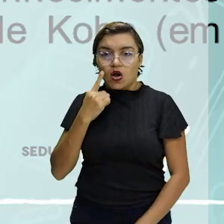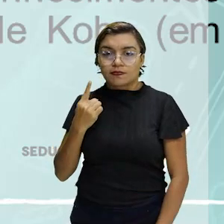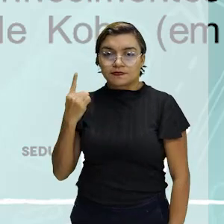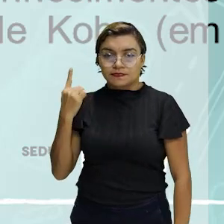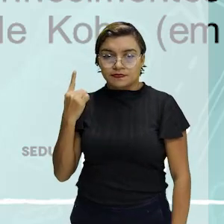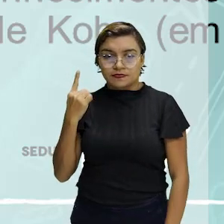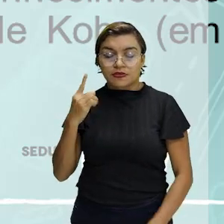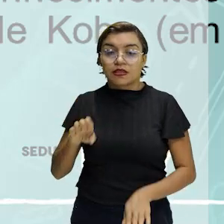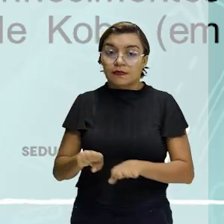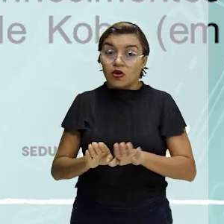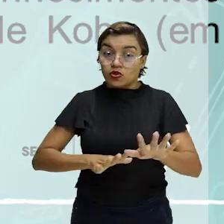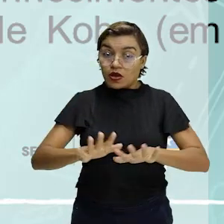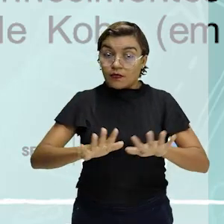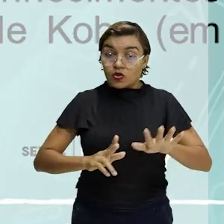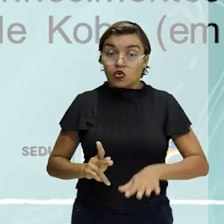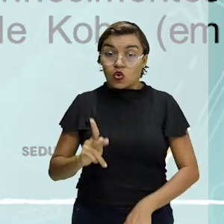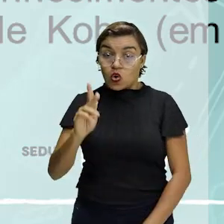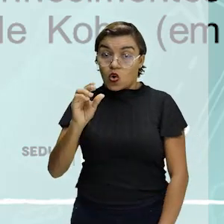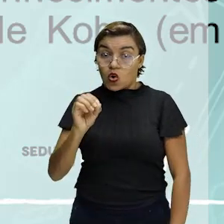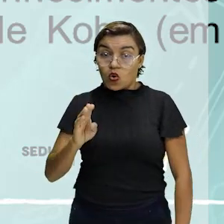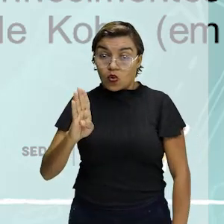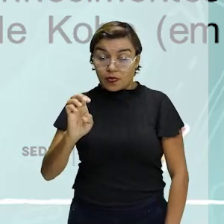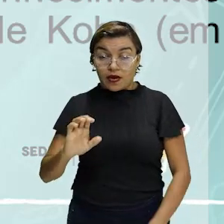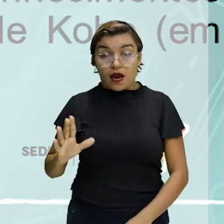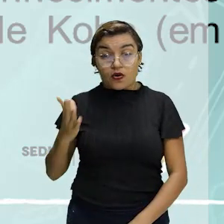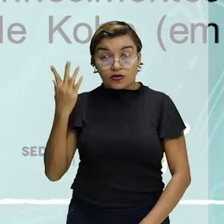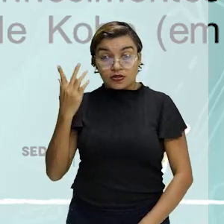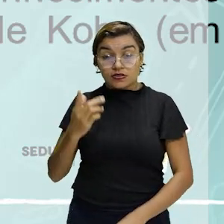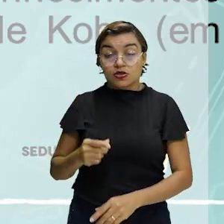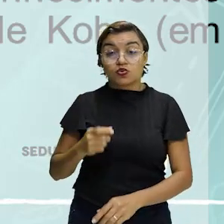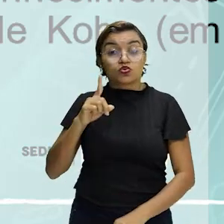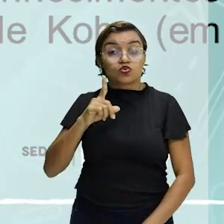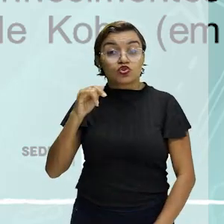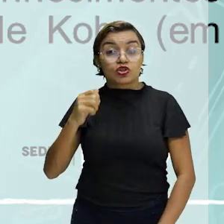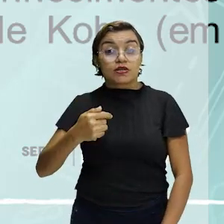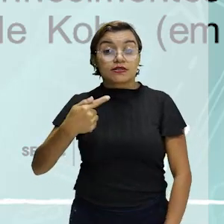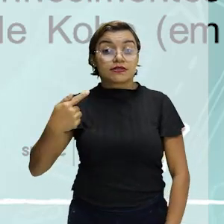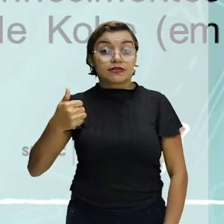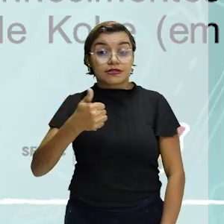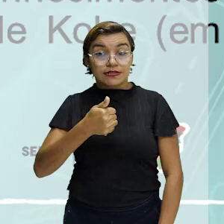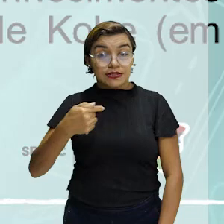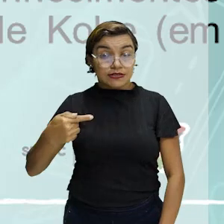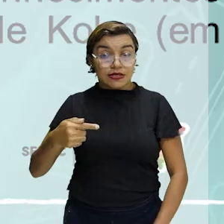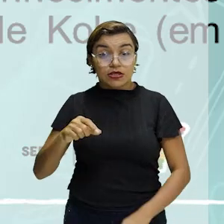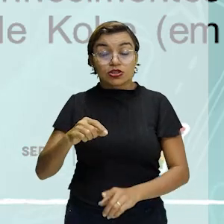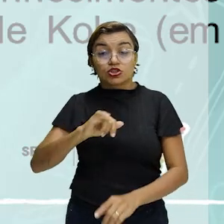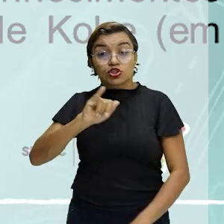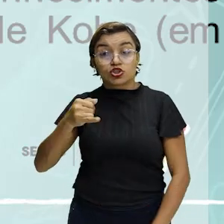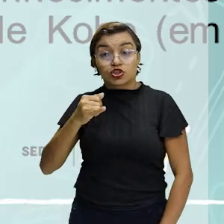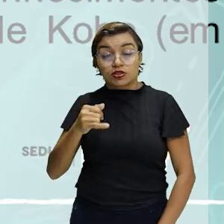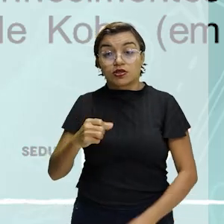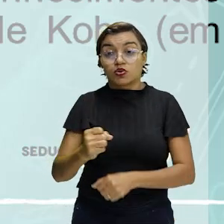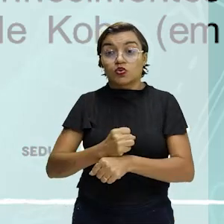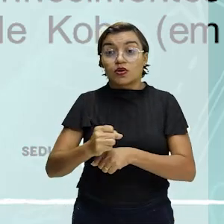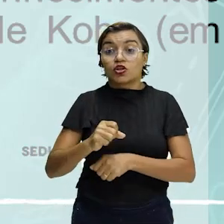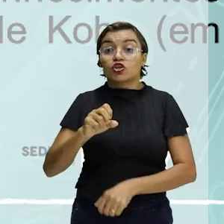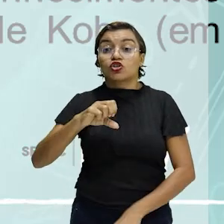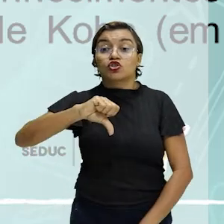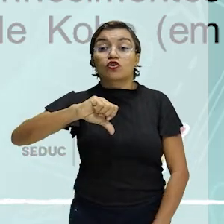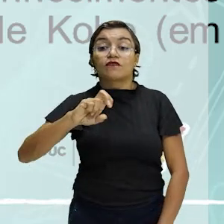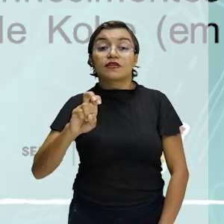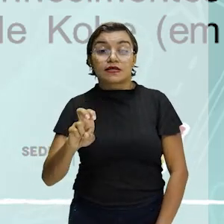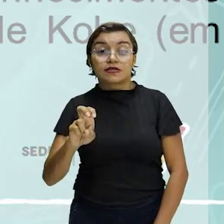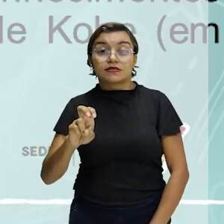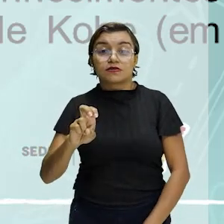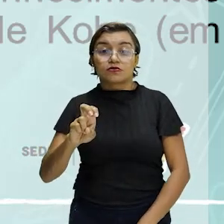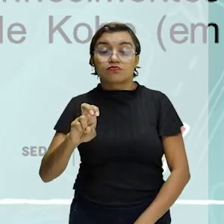Kobe, acontecido no dia 17 de janeiro de 1995, foi um dos terremotos que causaram maior